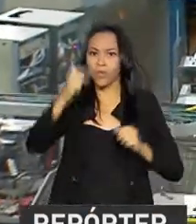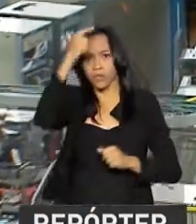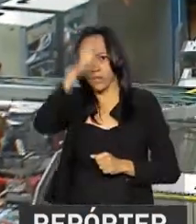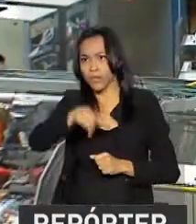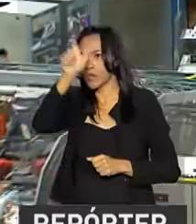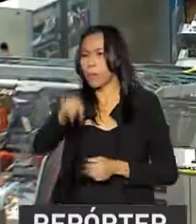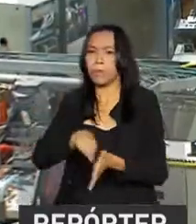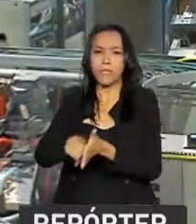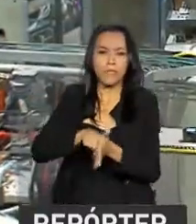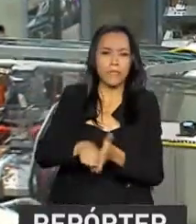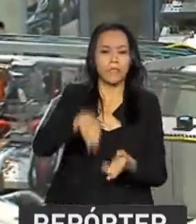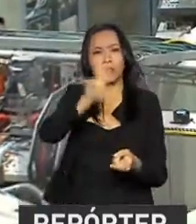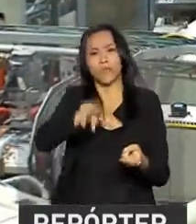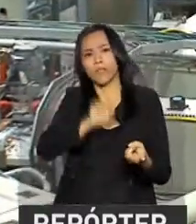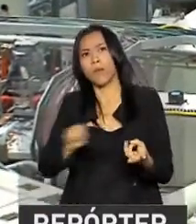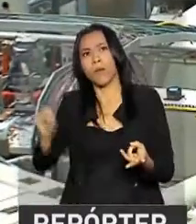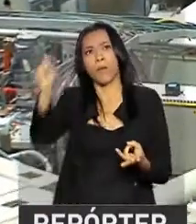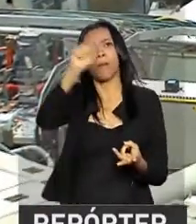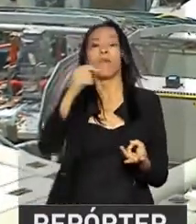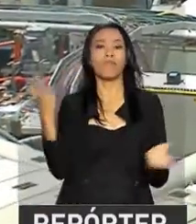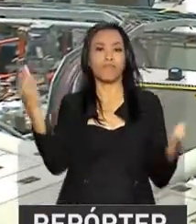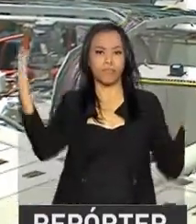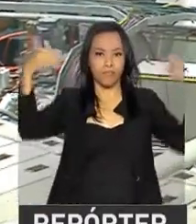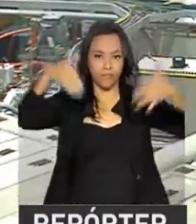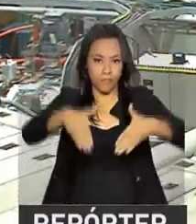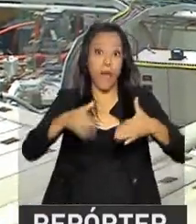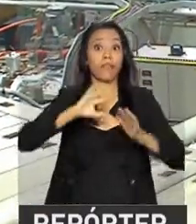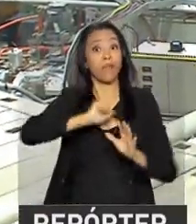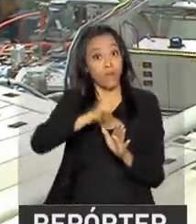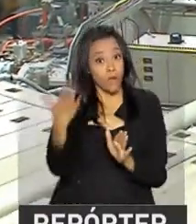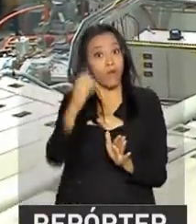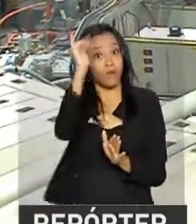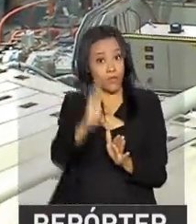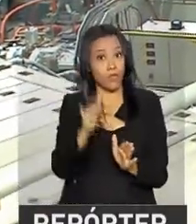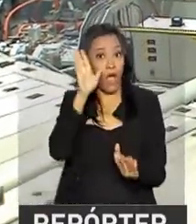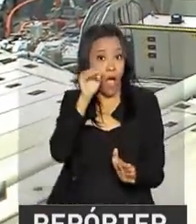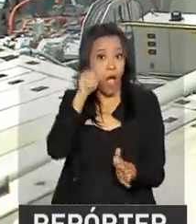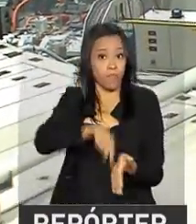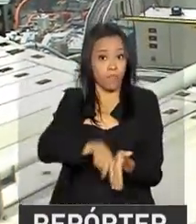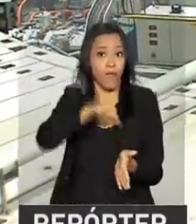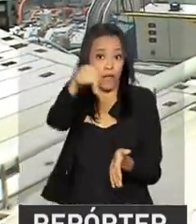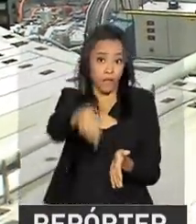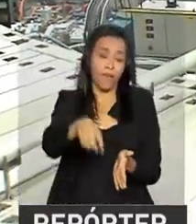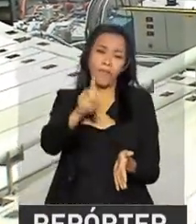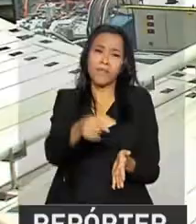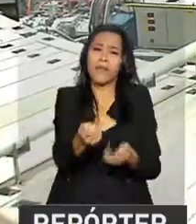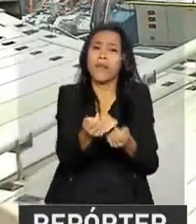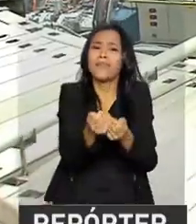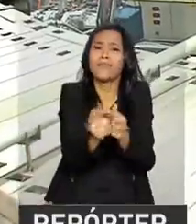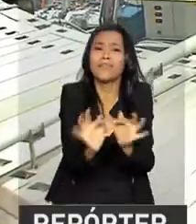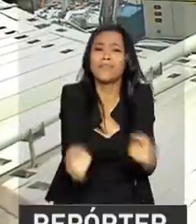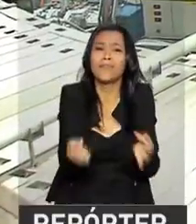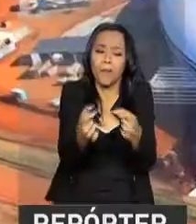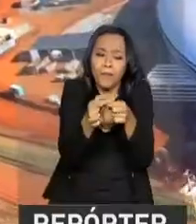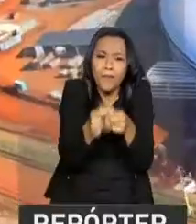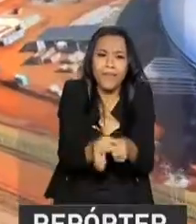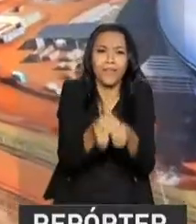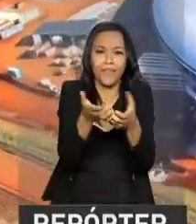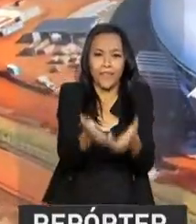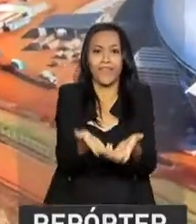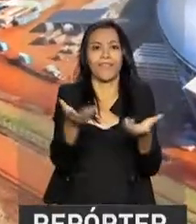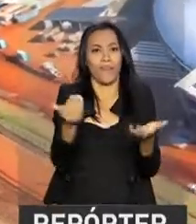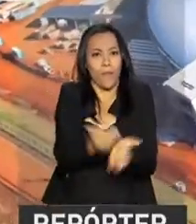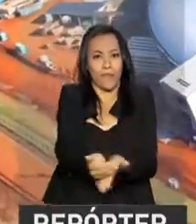industrial brasileira e até internacional. Mas ele pode ser considerado apenas um embrião do projeto Sirius. O